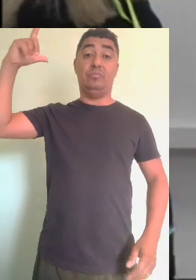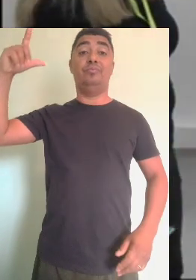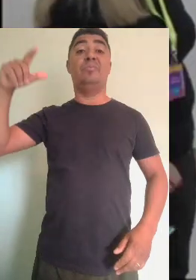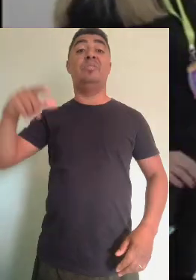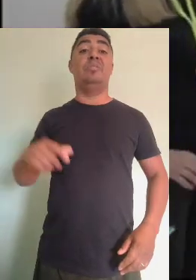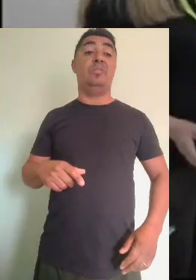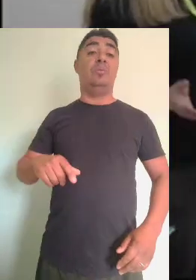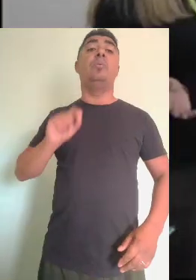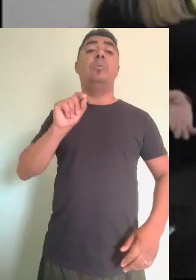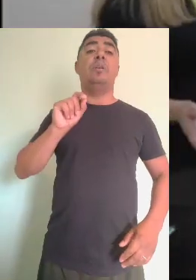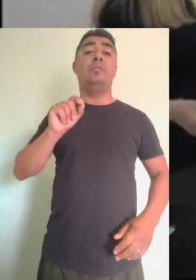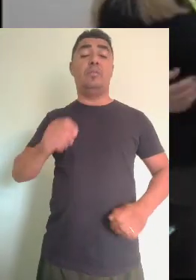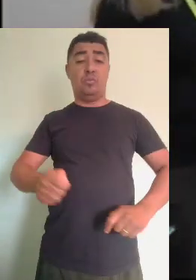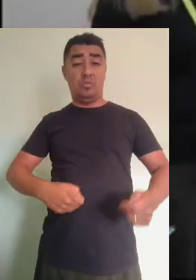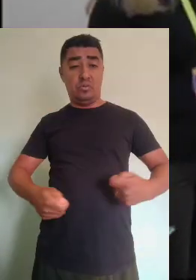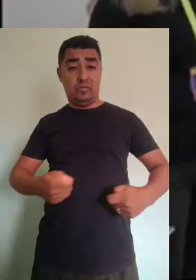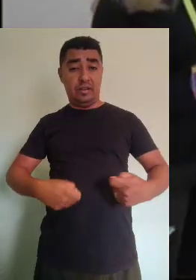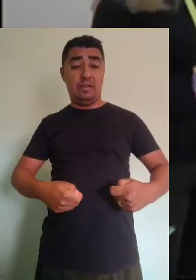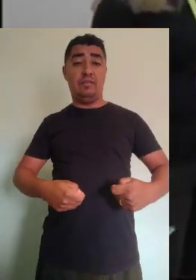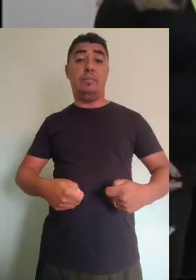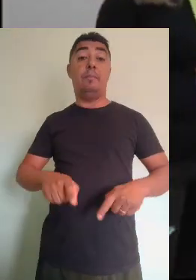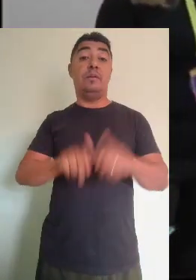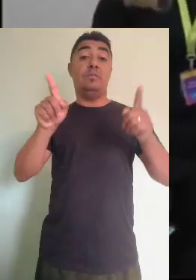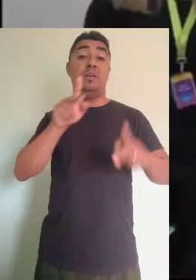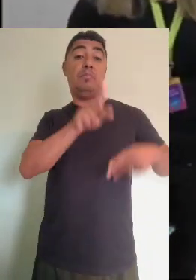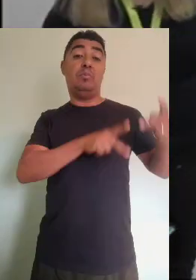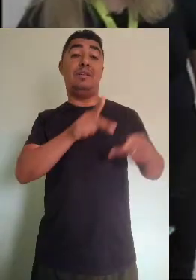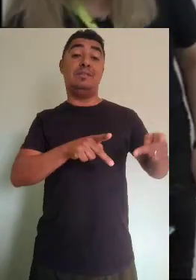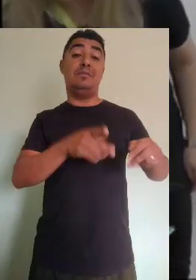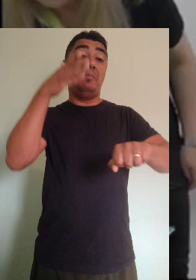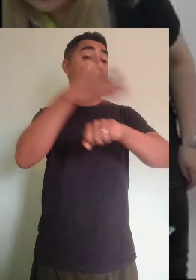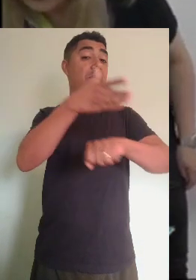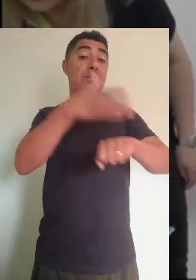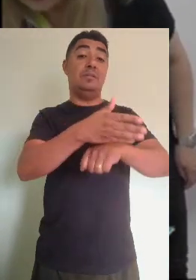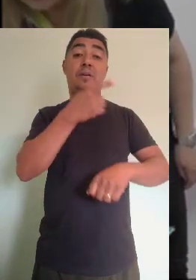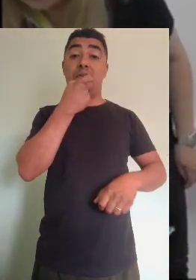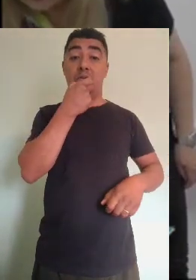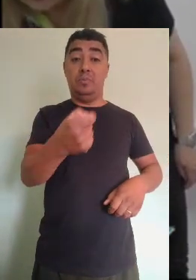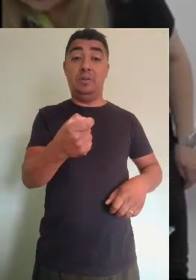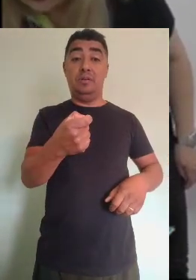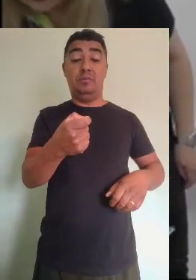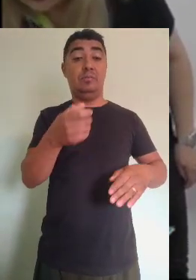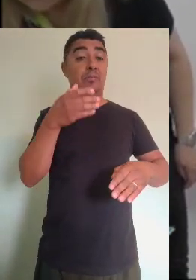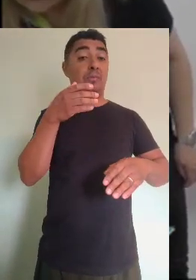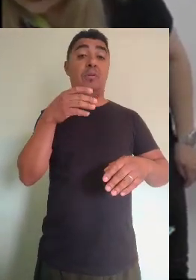ele governava, mas ele não deixava a população participar.